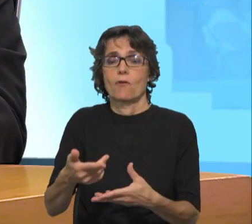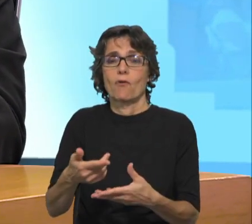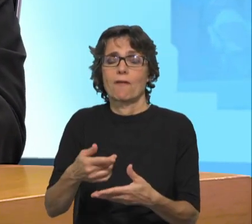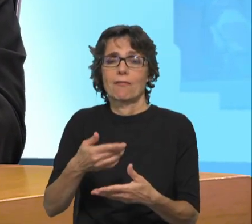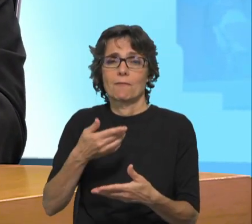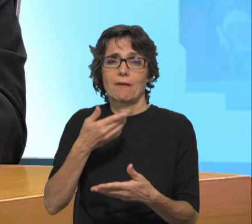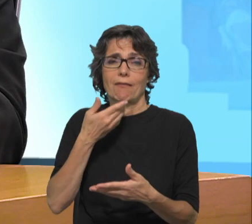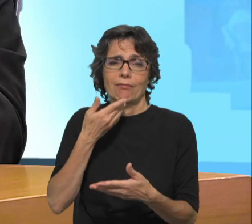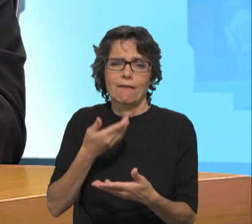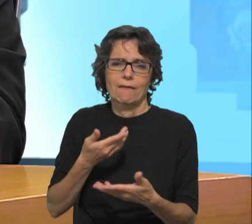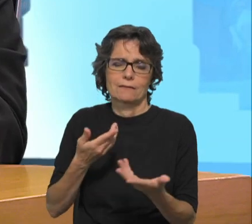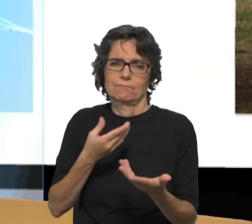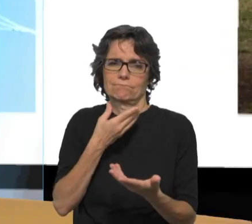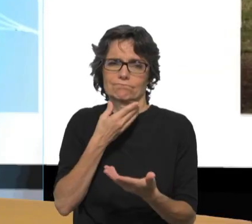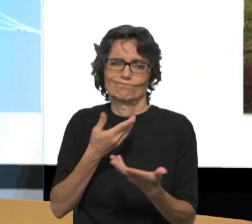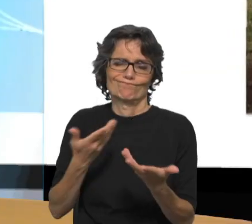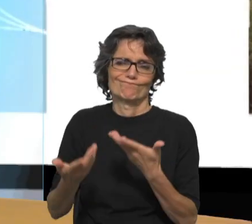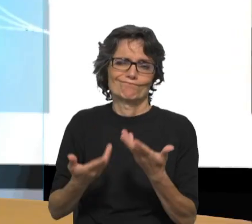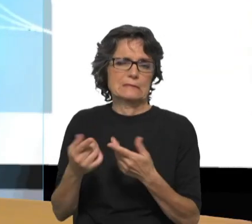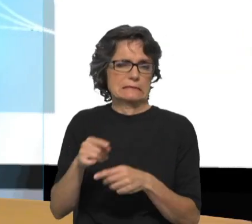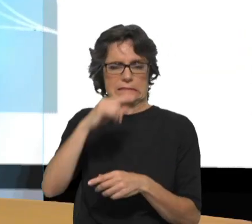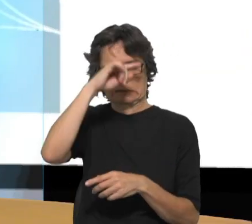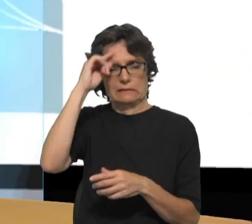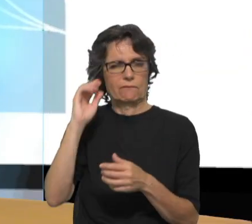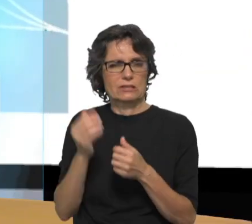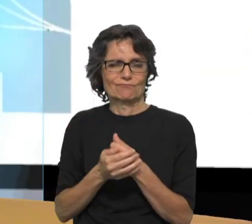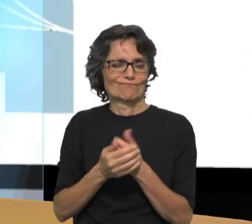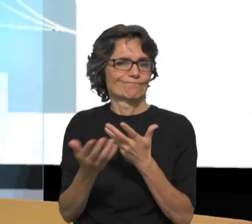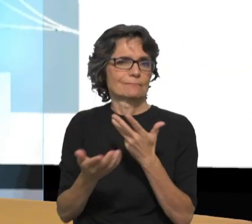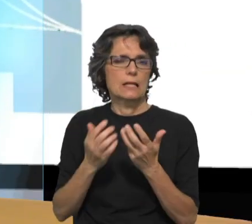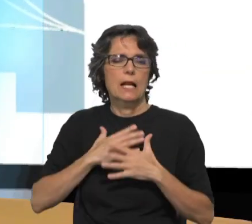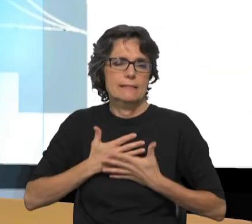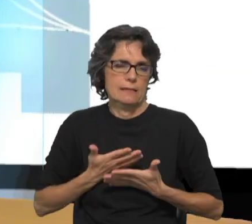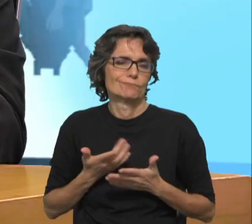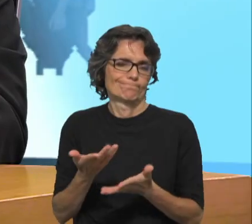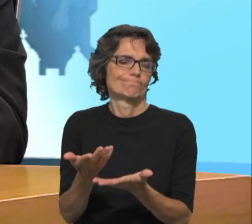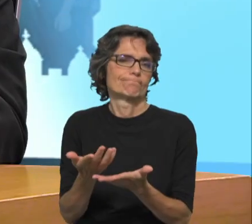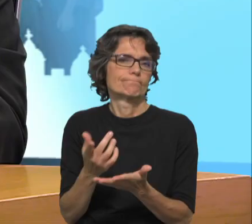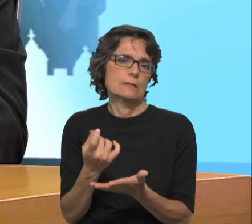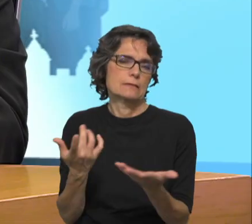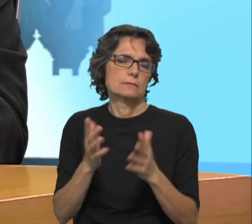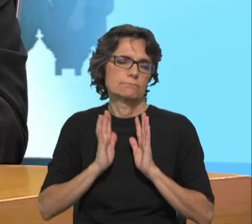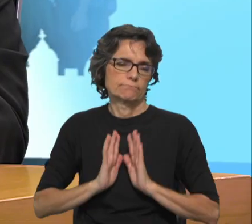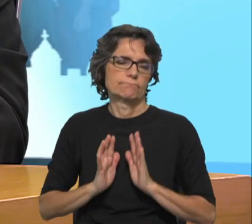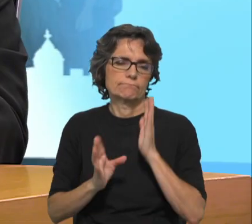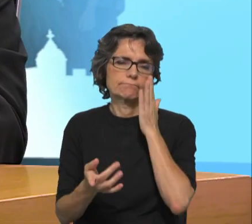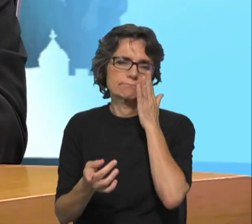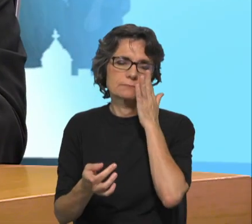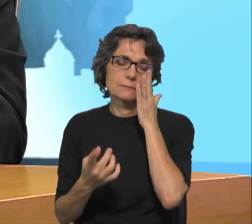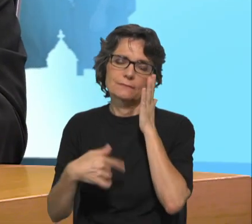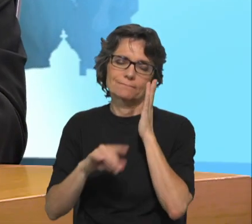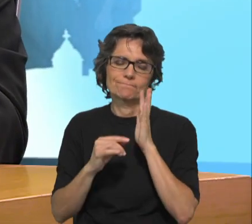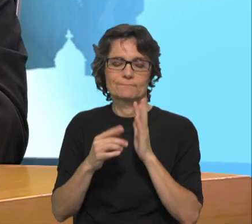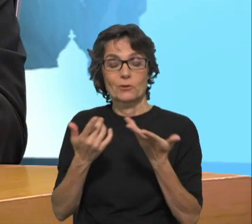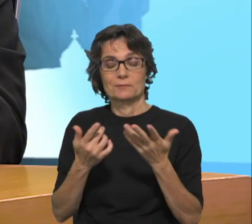idade, sentíamos já há um bocadinho da sua dificuldade e do seu cansaço. Mas pronto, agora também é uma altura para olharmos com